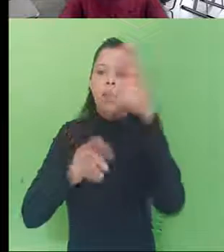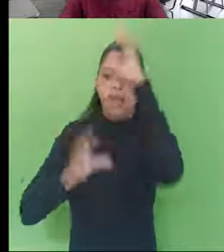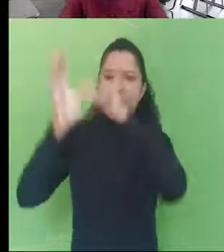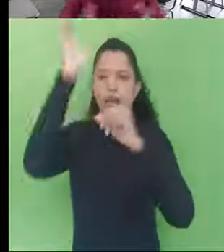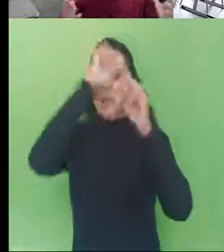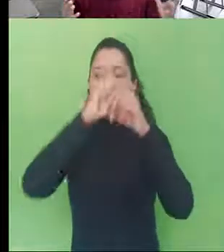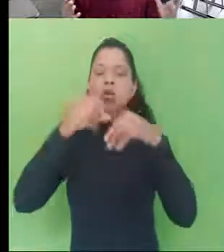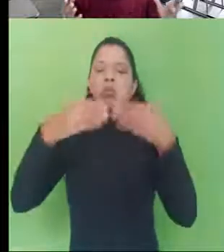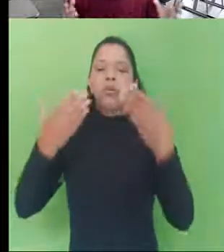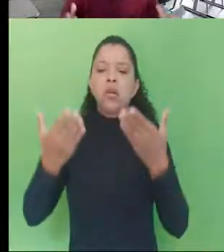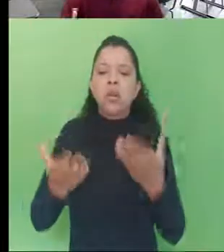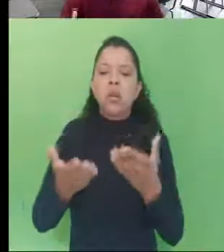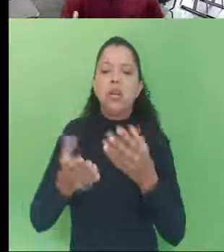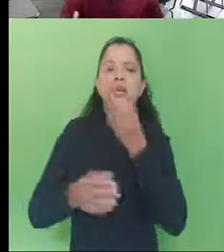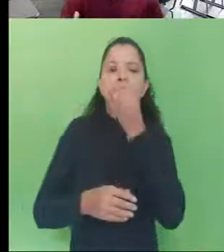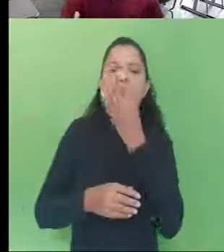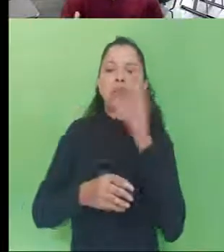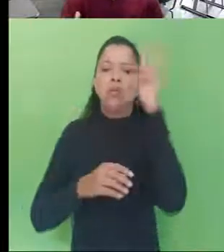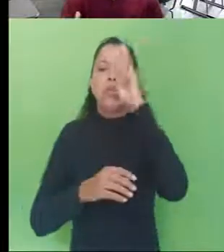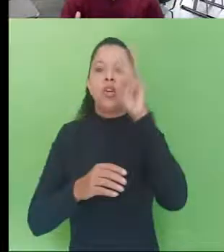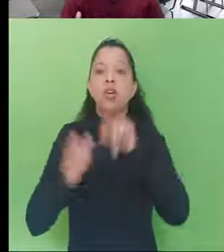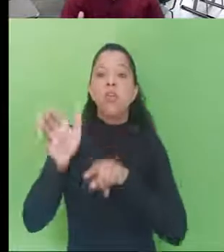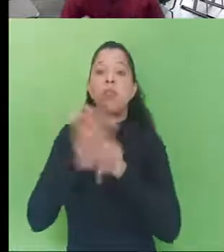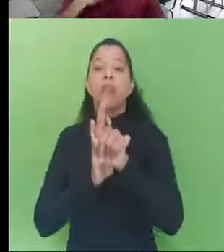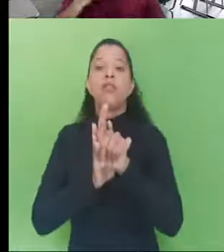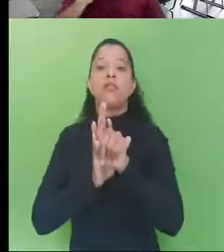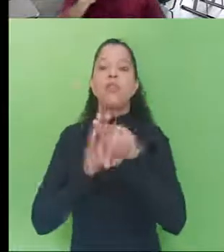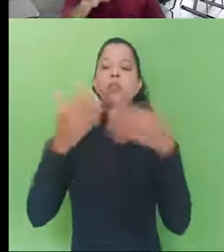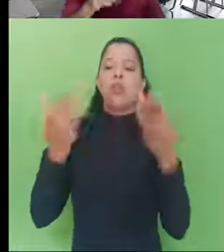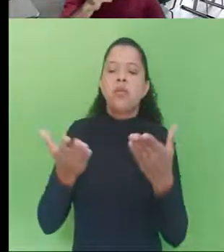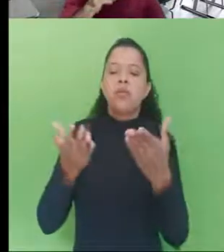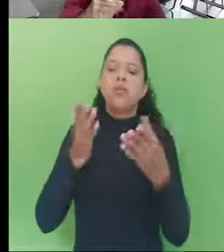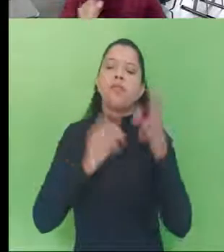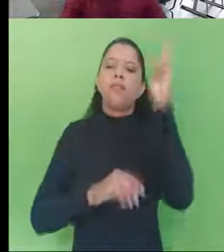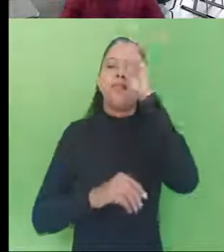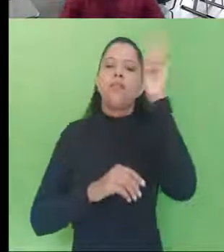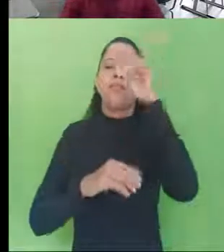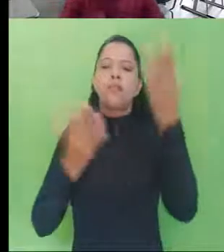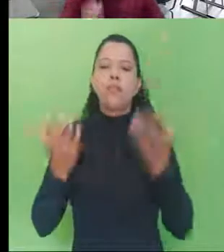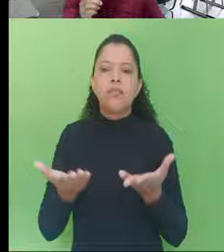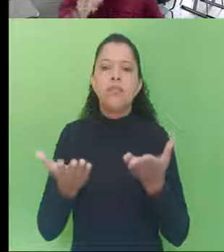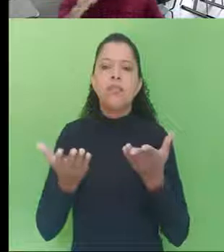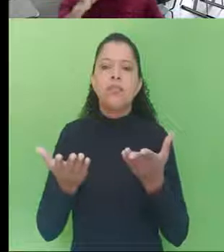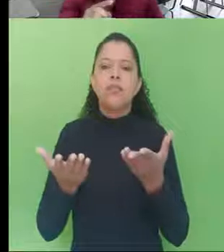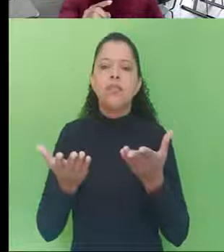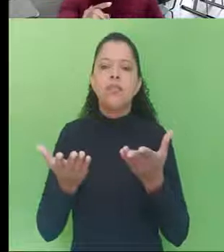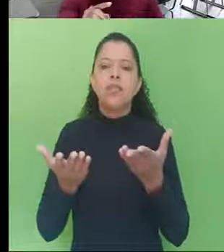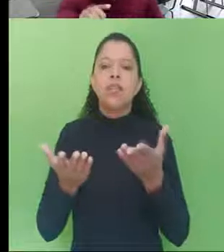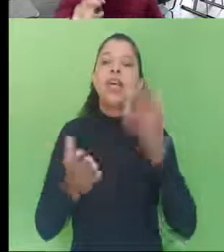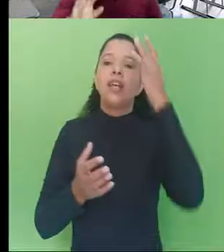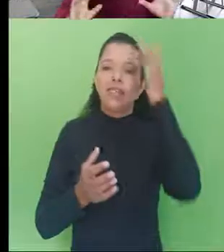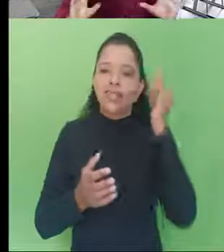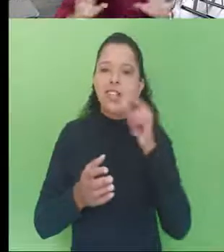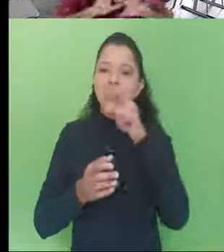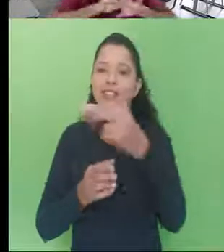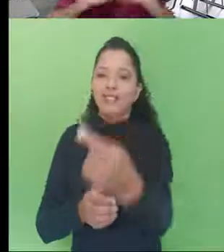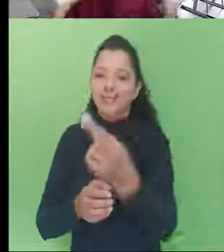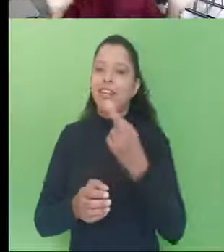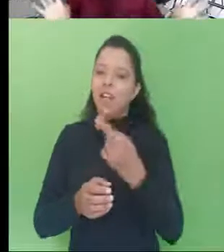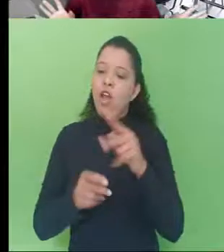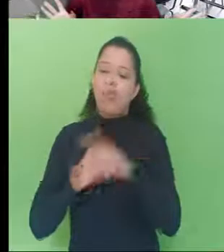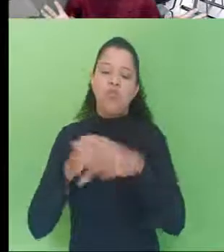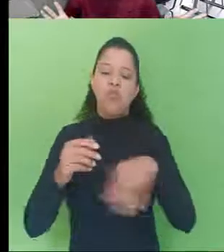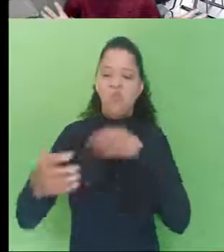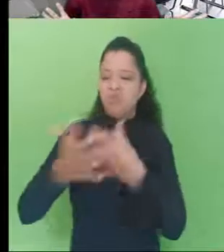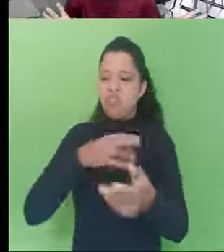serve a história. Se eu perguntar para você, para que serve a história? Já sei, você responderia, professor,